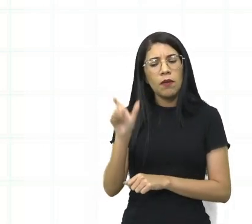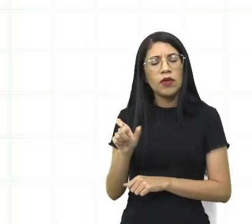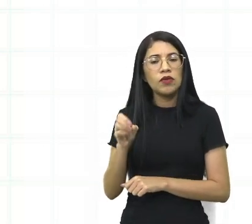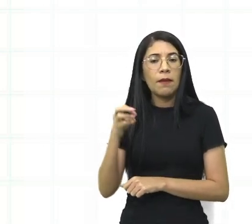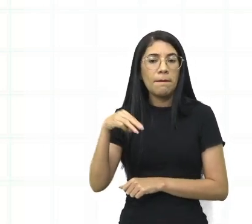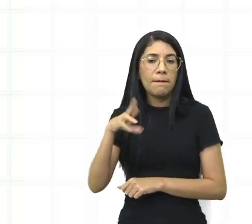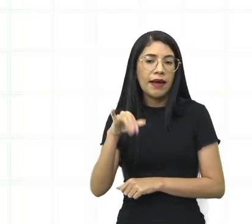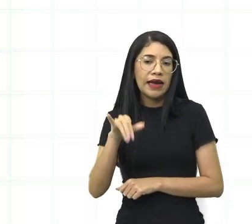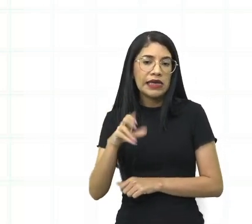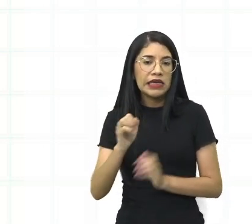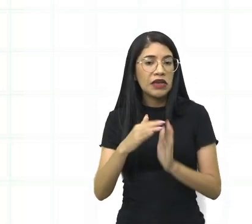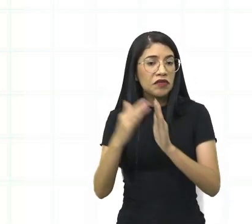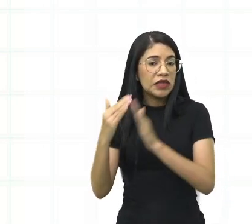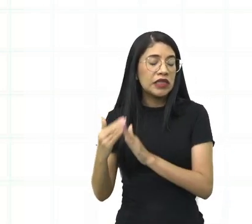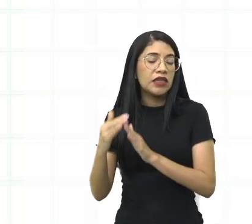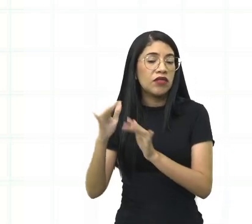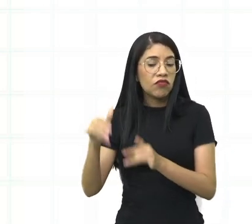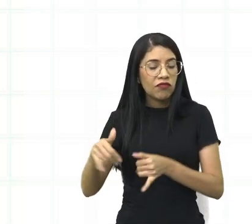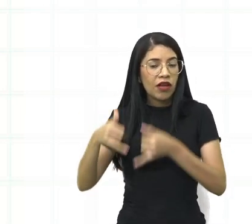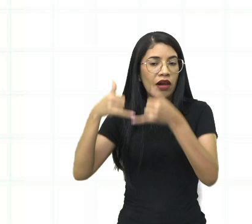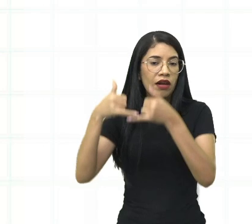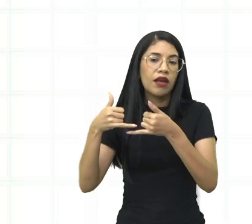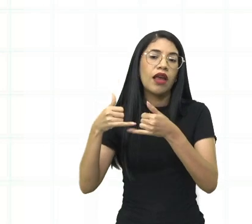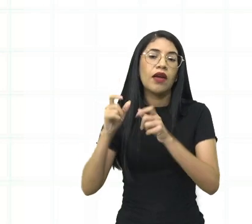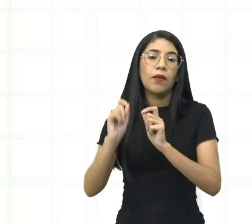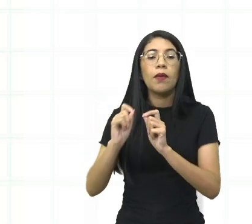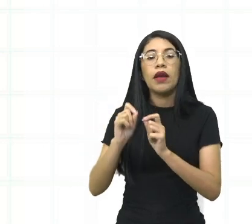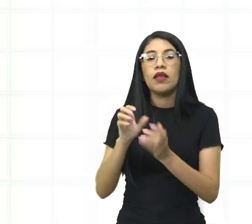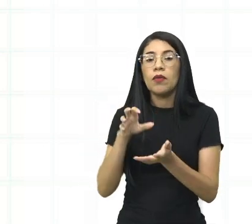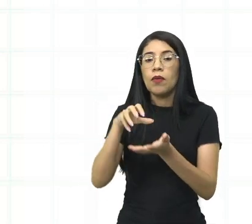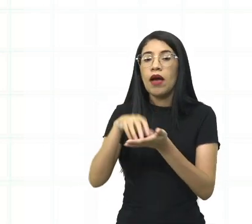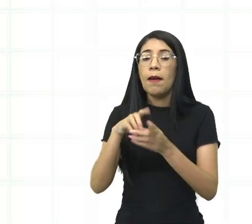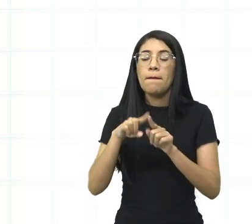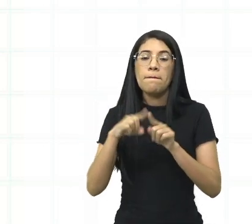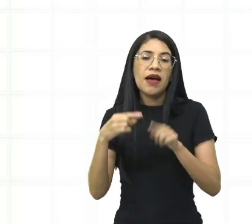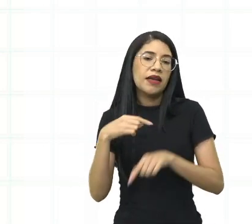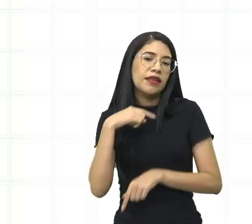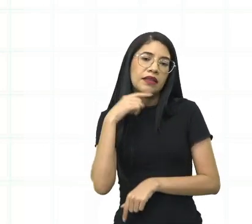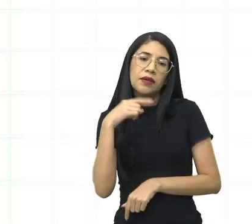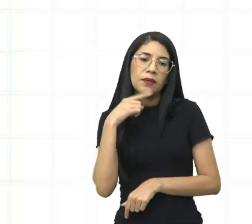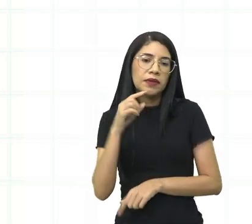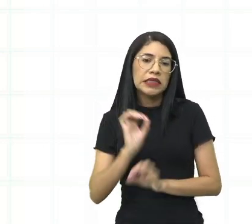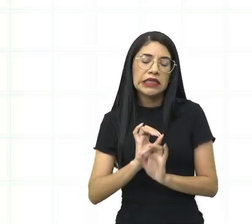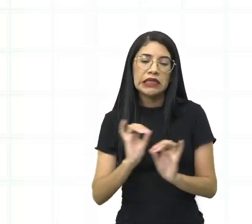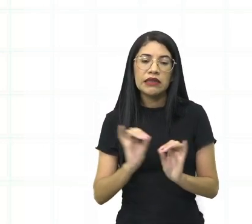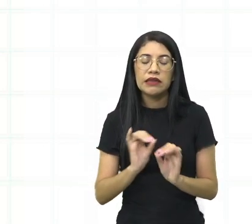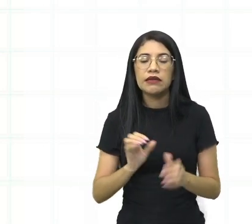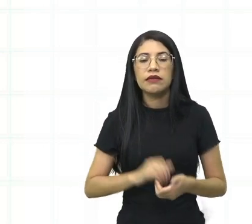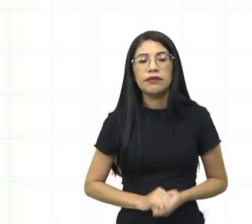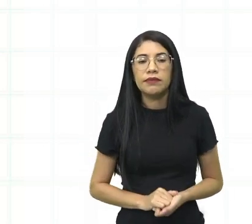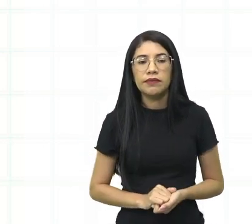Maria. Tentei ligar para a central de atendimento, porém não consegui.